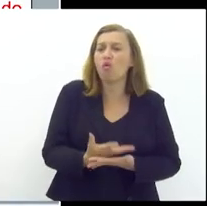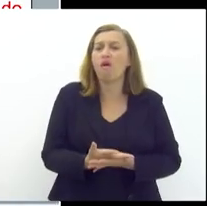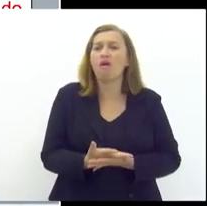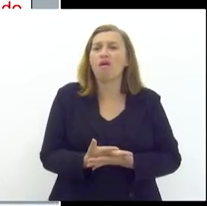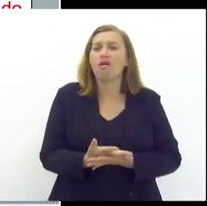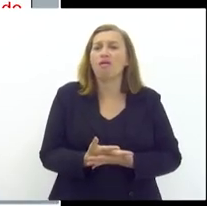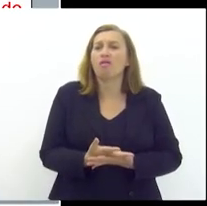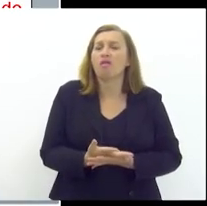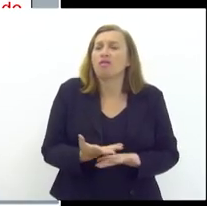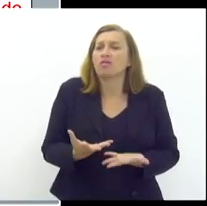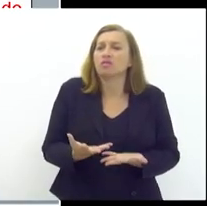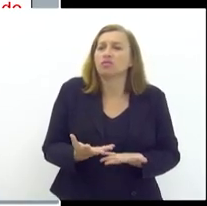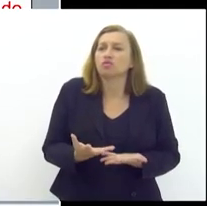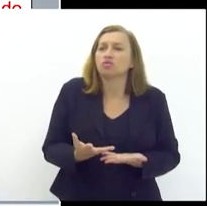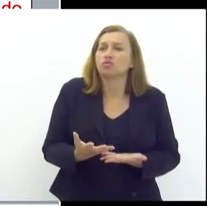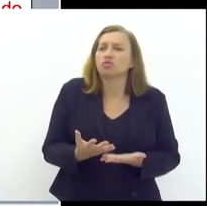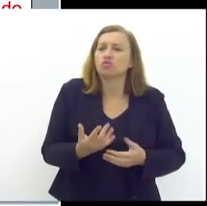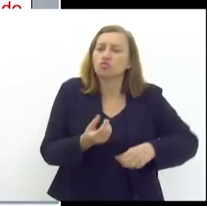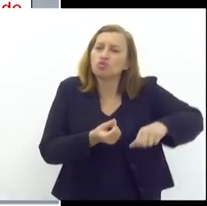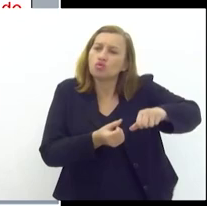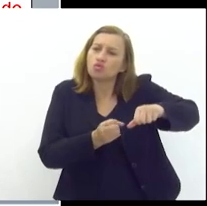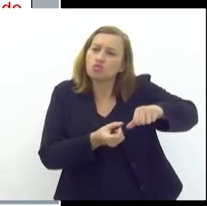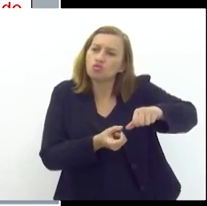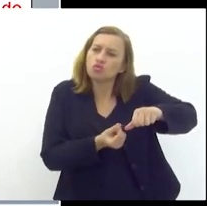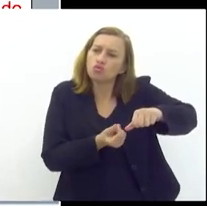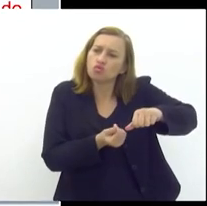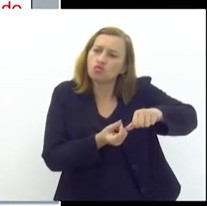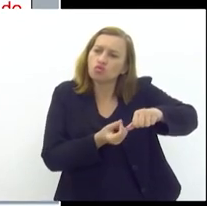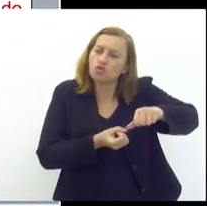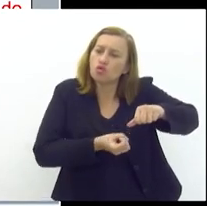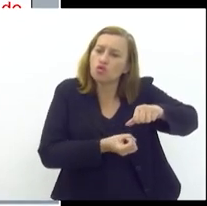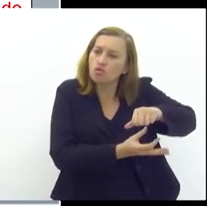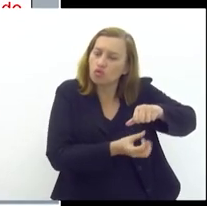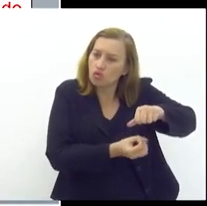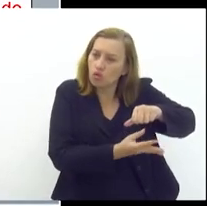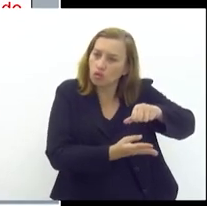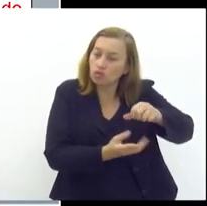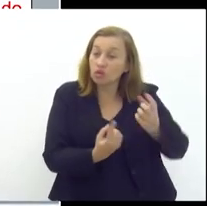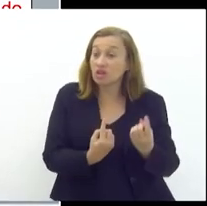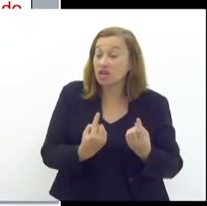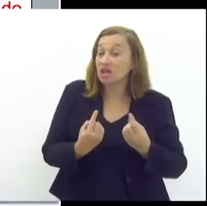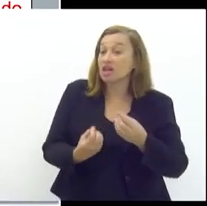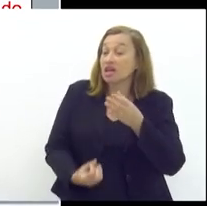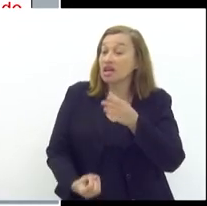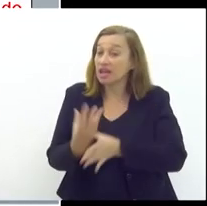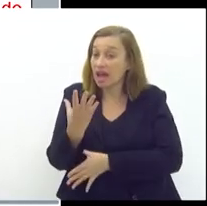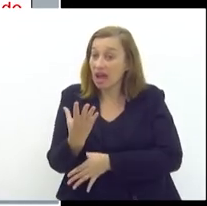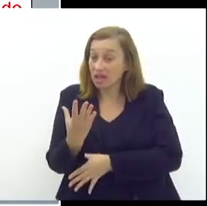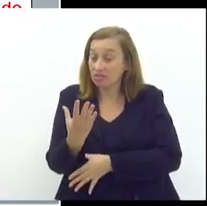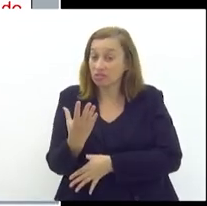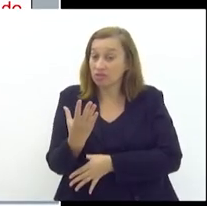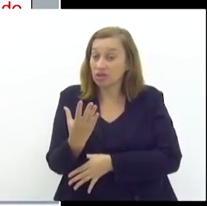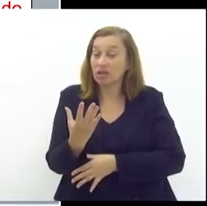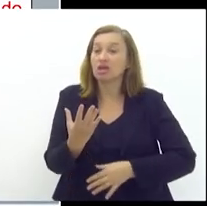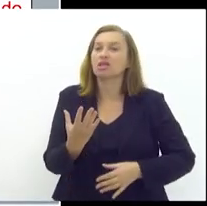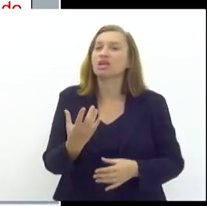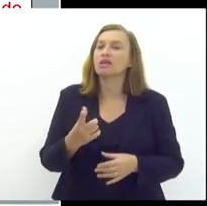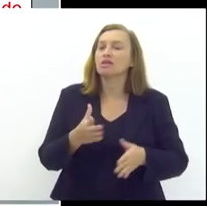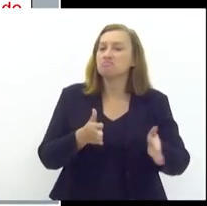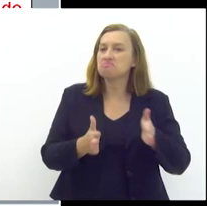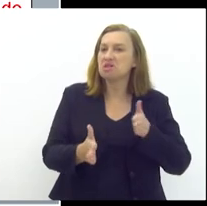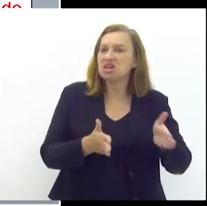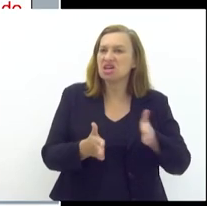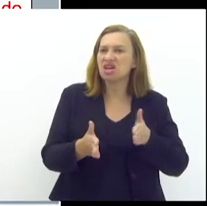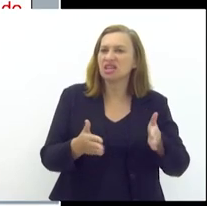esse novo fundo criado em cima das dos produtos elaborados teriam validade